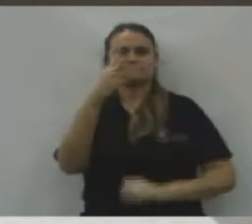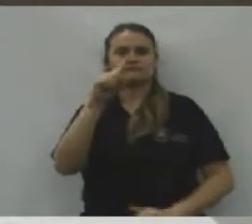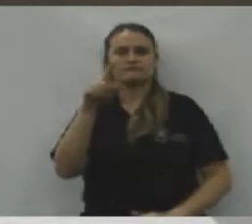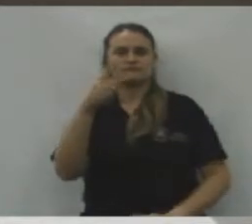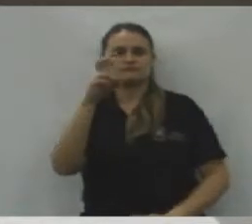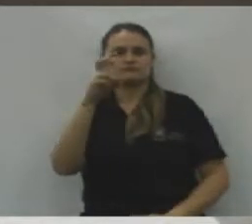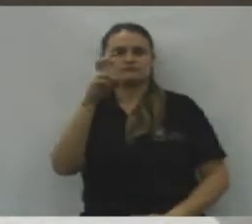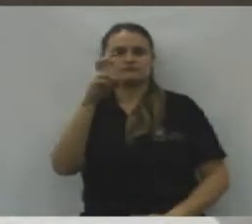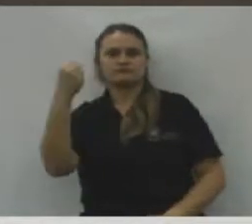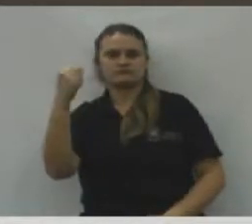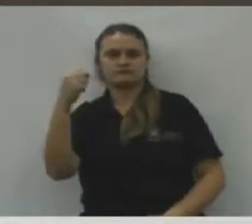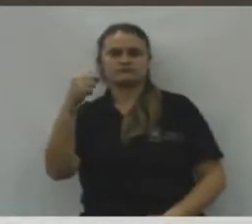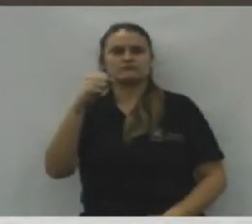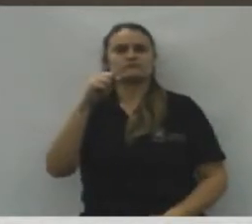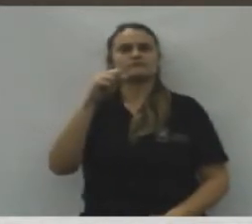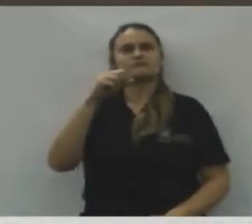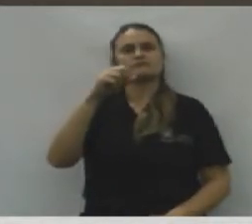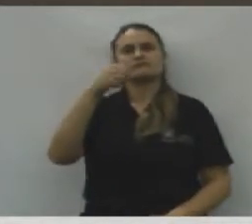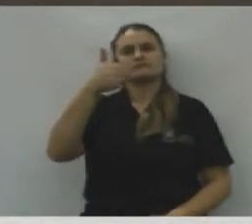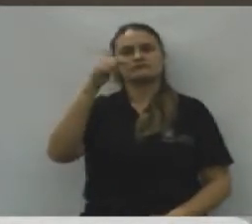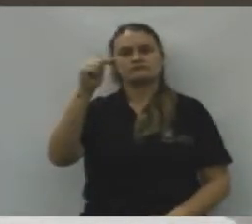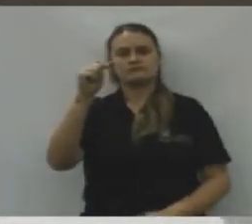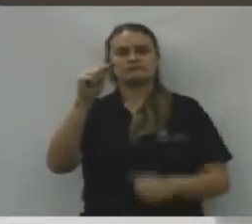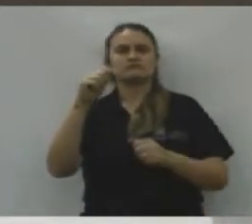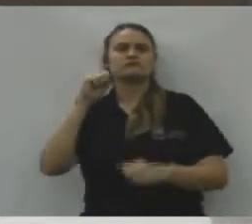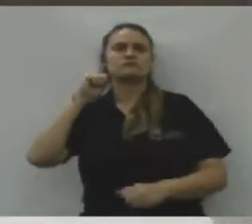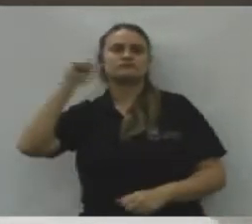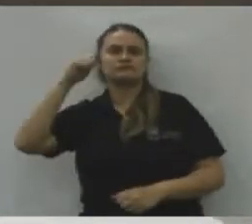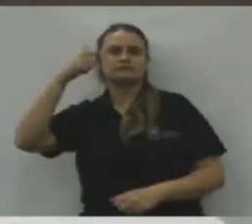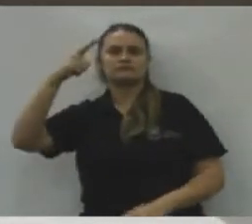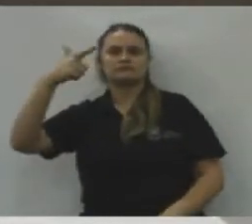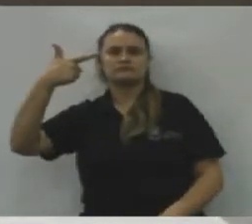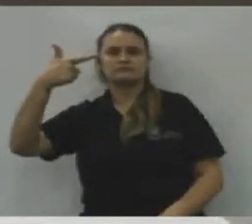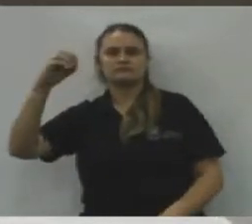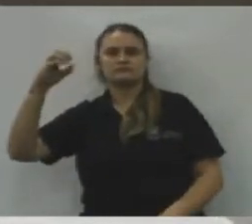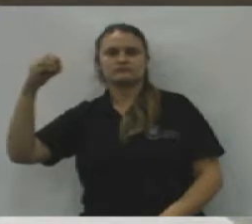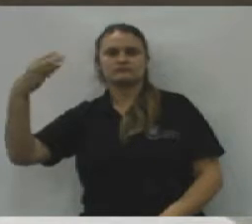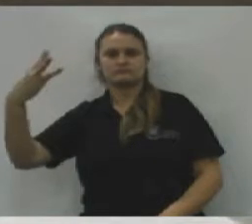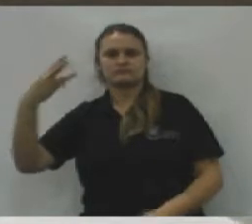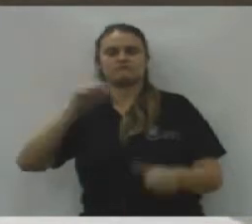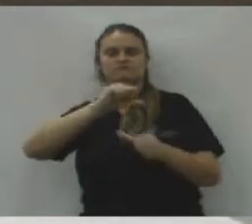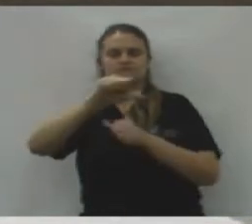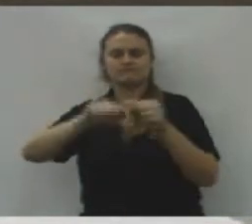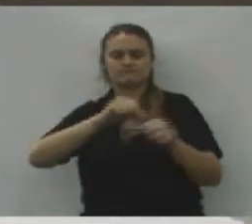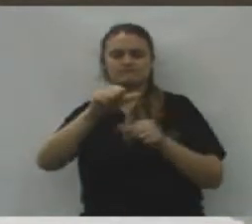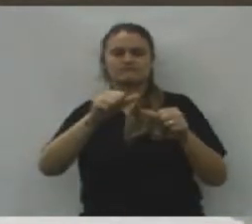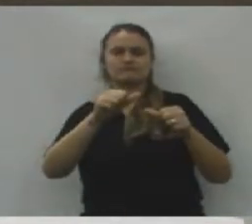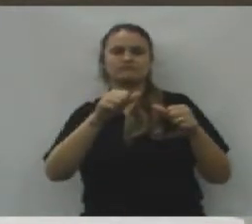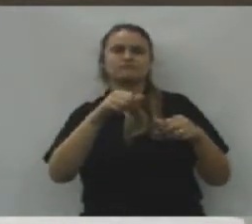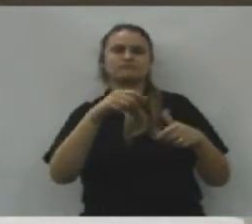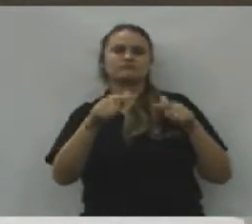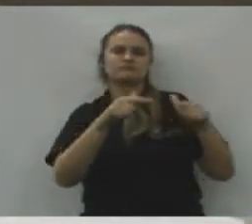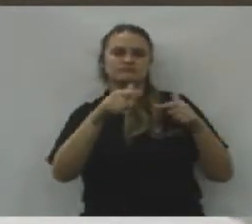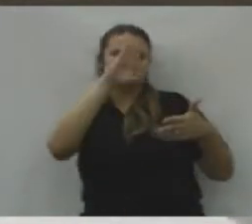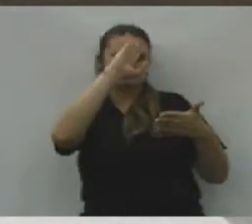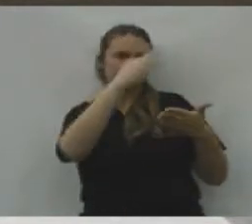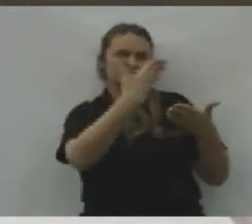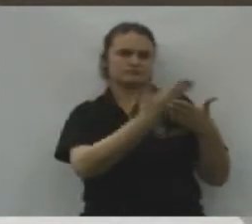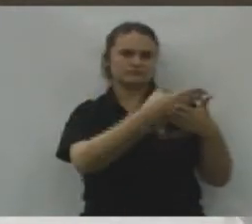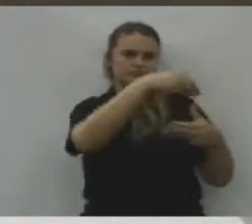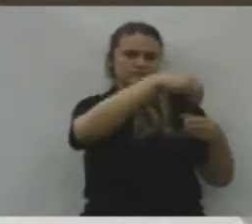3058, 17 de abril de 2003, altera os cargos comissionados que compõem a estrutura organizacional